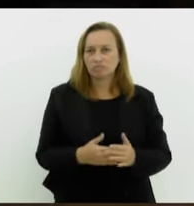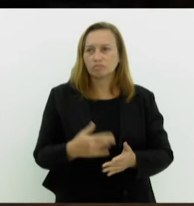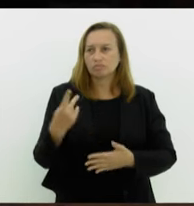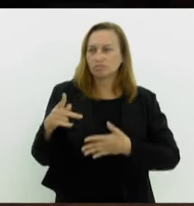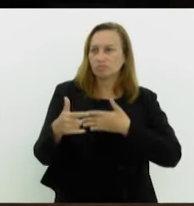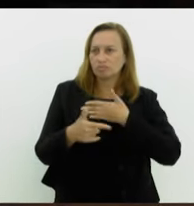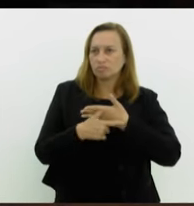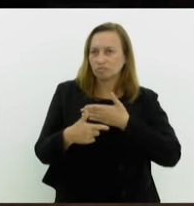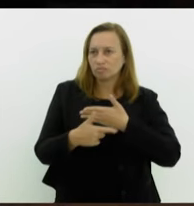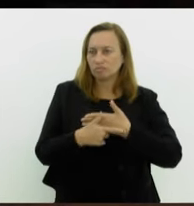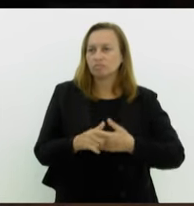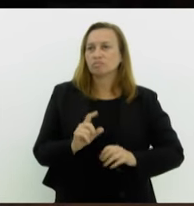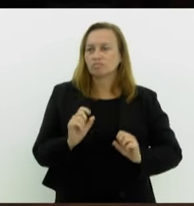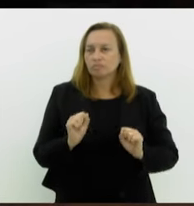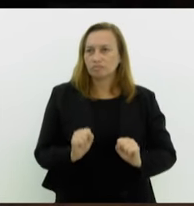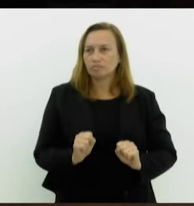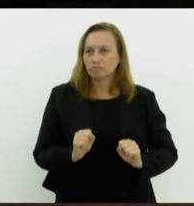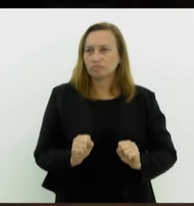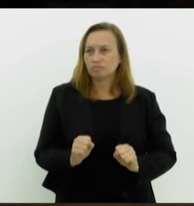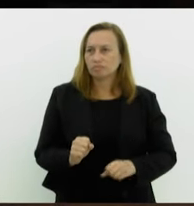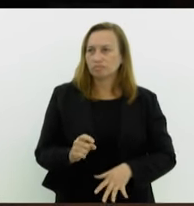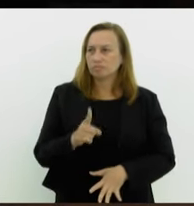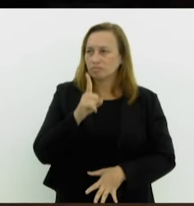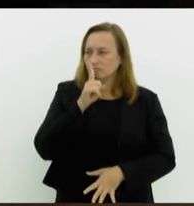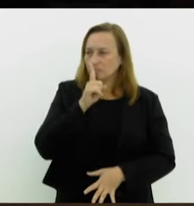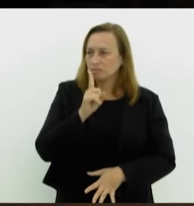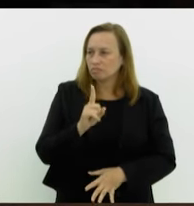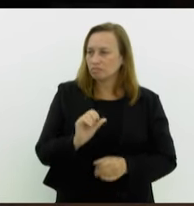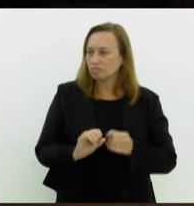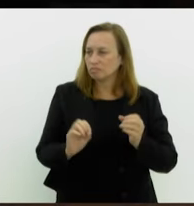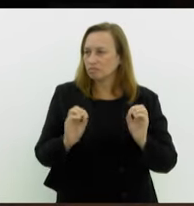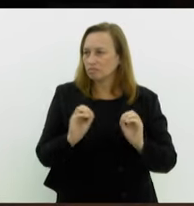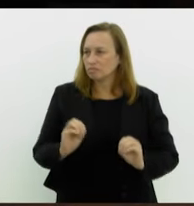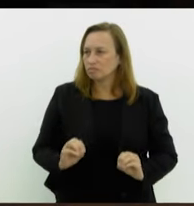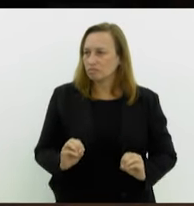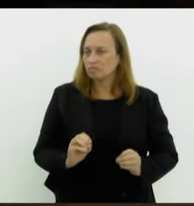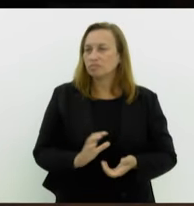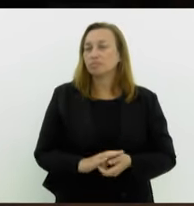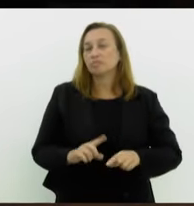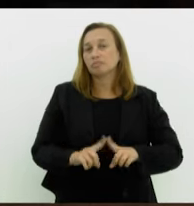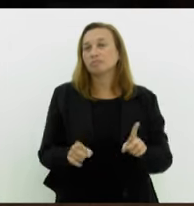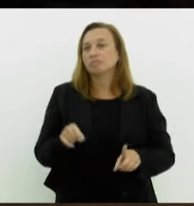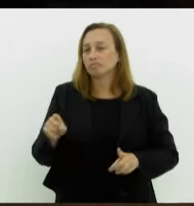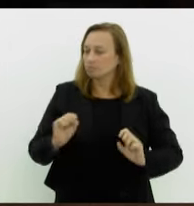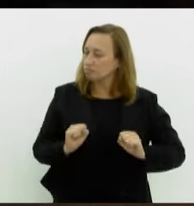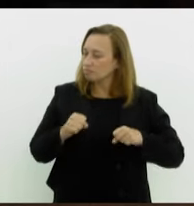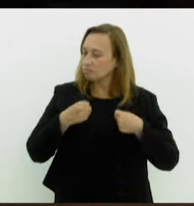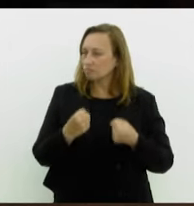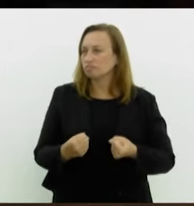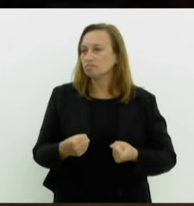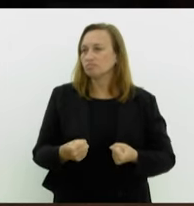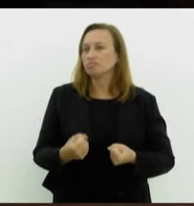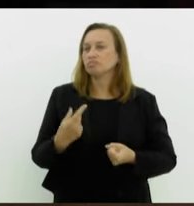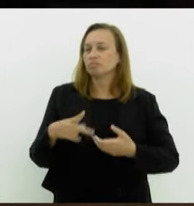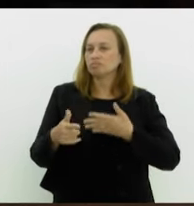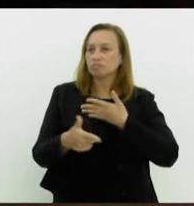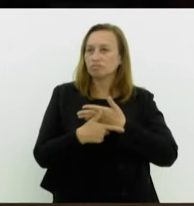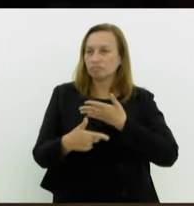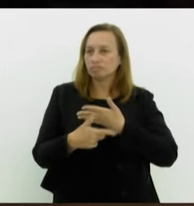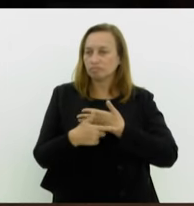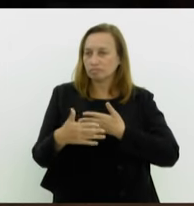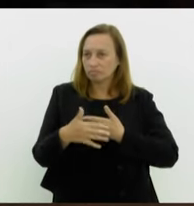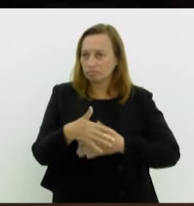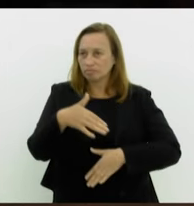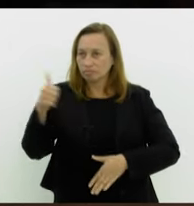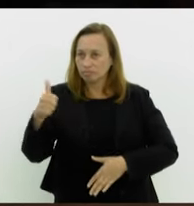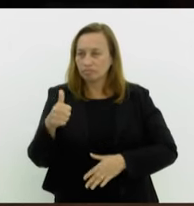papel você poderia est cômoda fazendo seu trabalho só aqui no Rio de Janeiro mas você tá cumprindo seu papel Seu Chamado